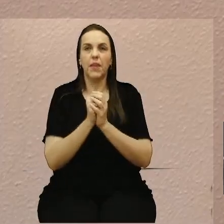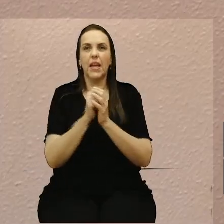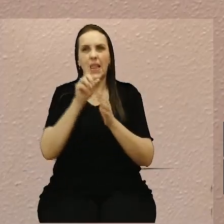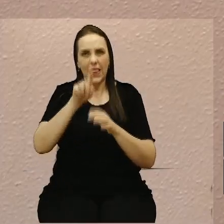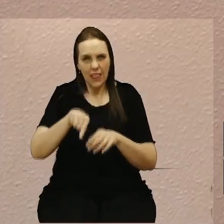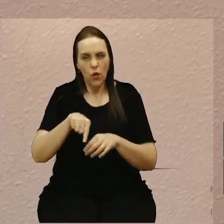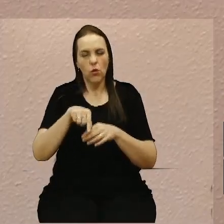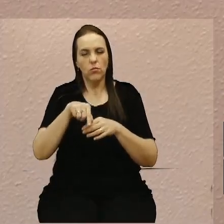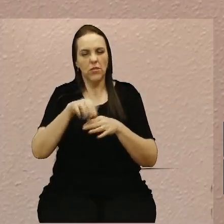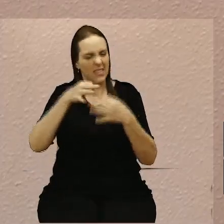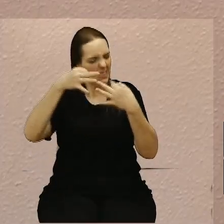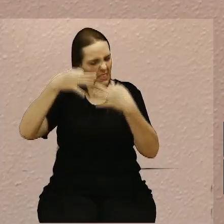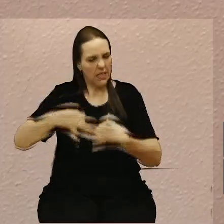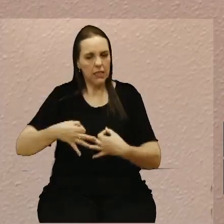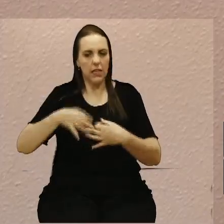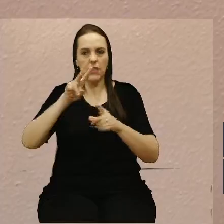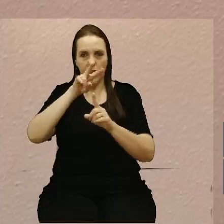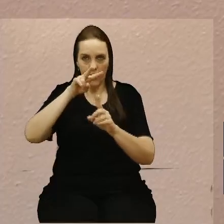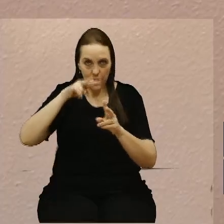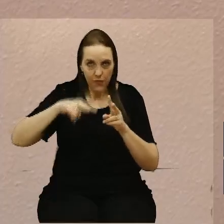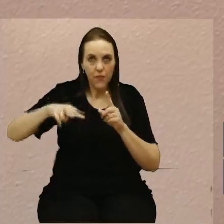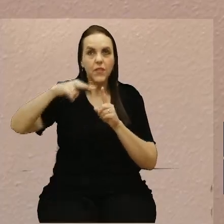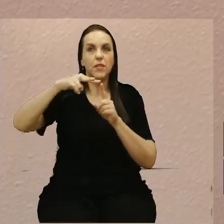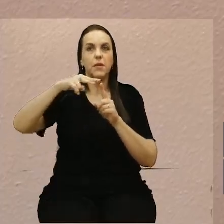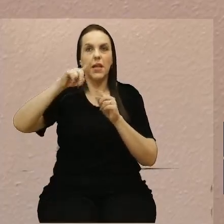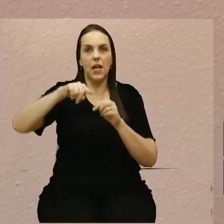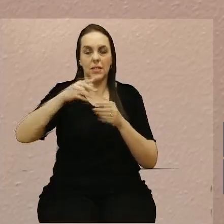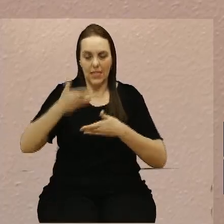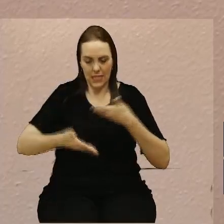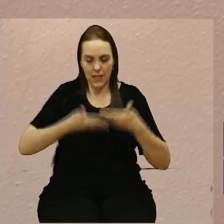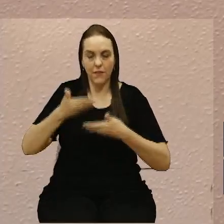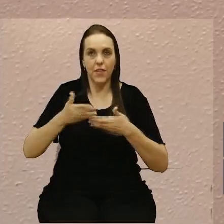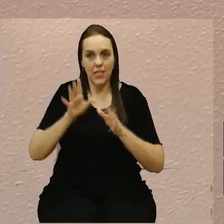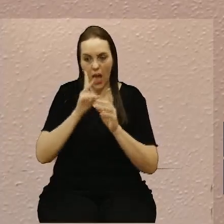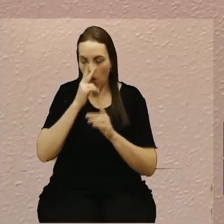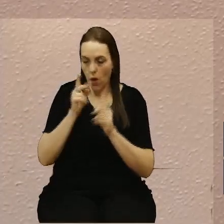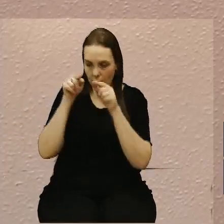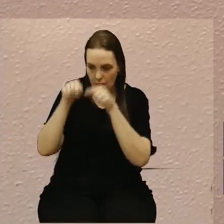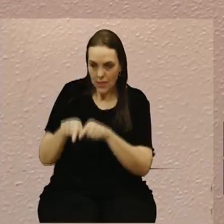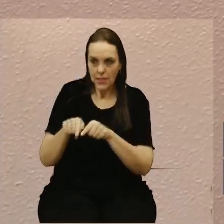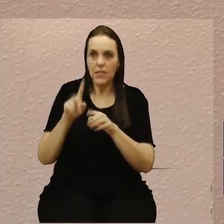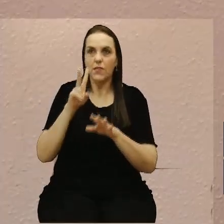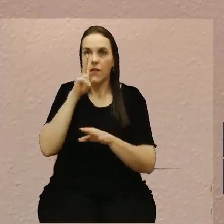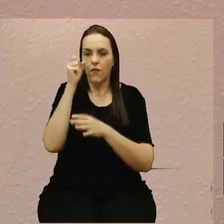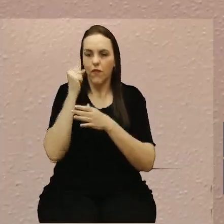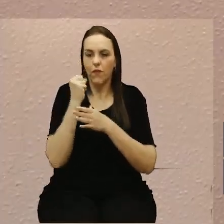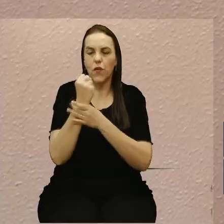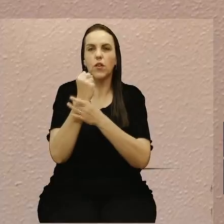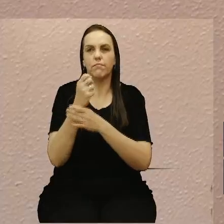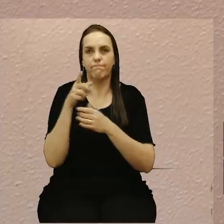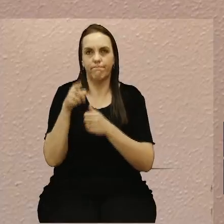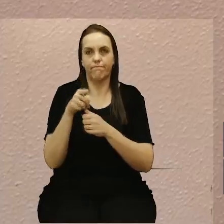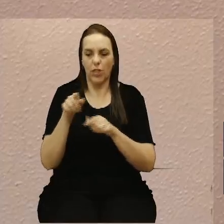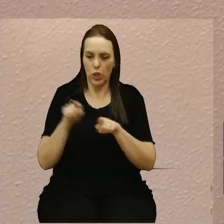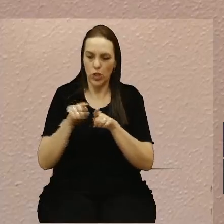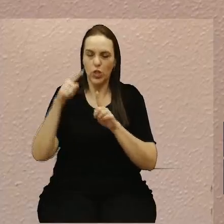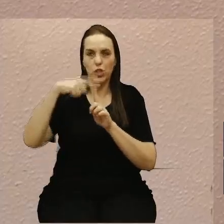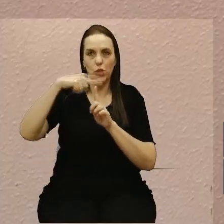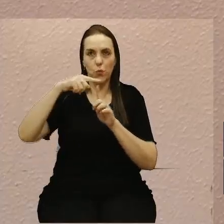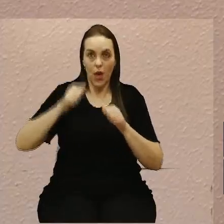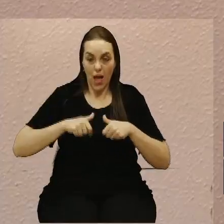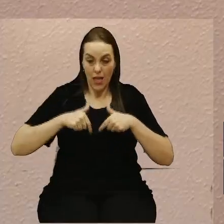se nós dermos visibilidade cada vez mais para serviços como esse, a gente vai fortalecer esse tipo de ação, vereador Cristiano